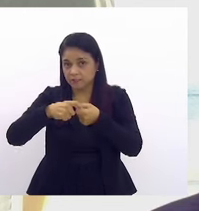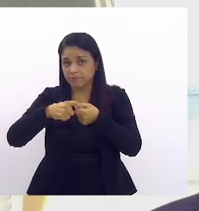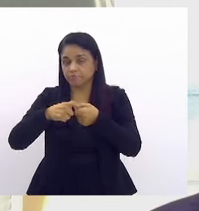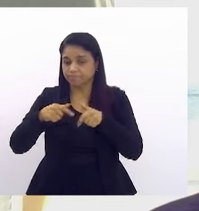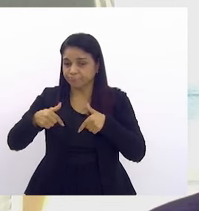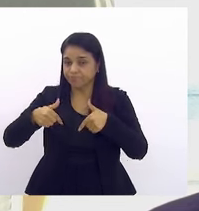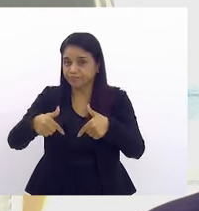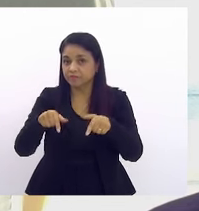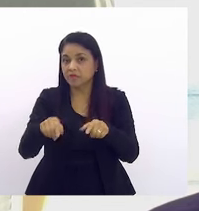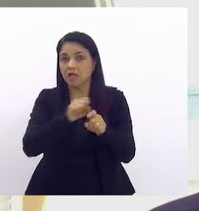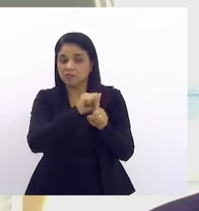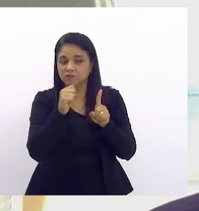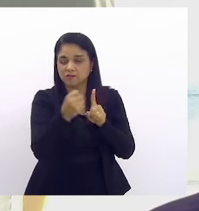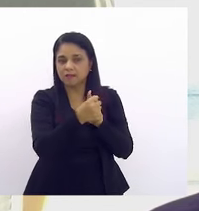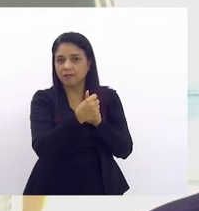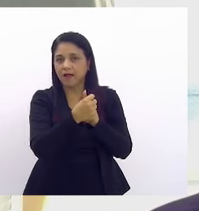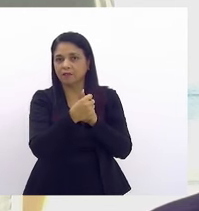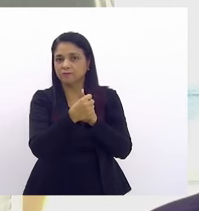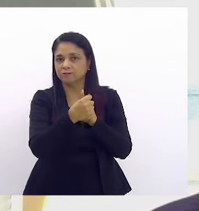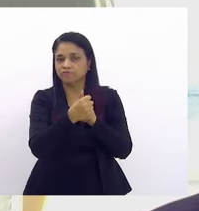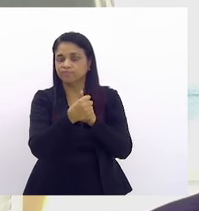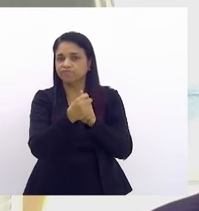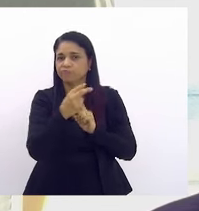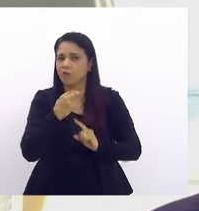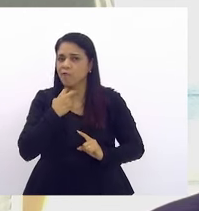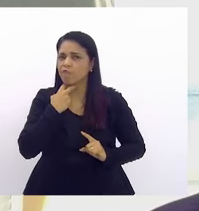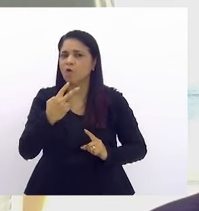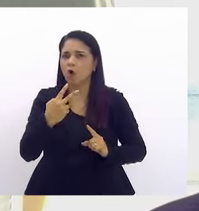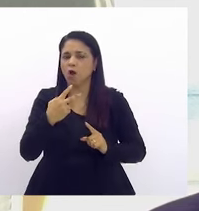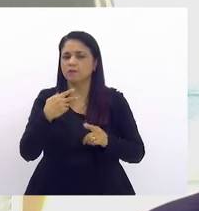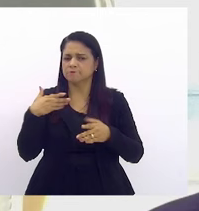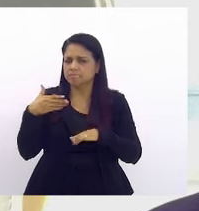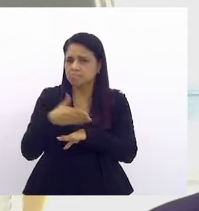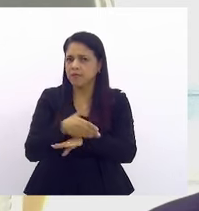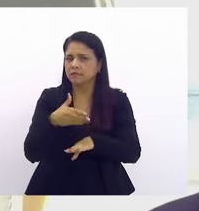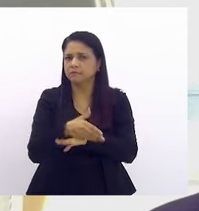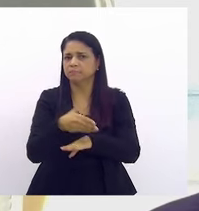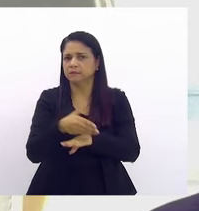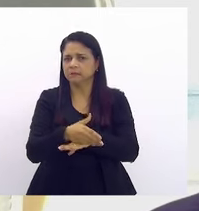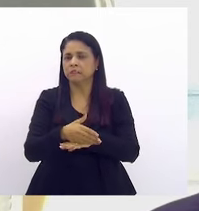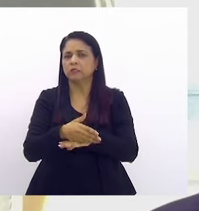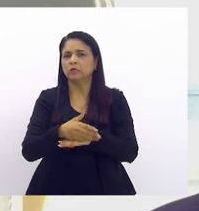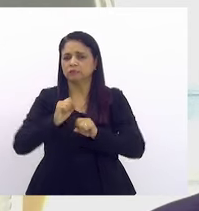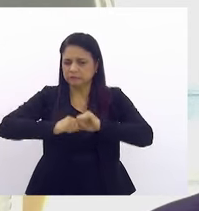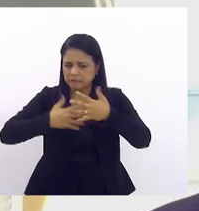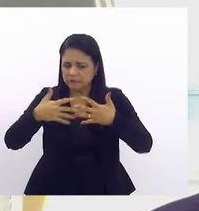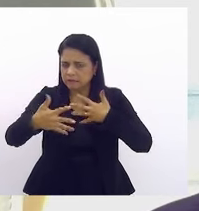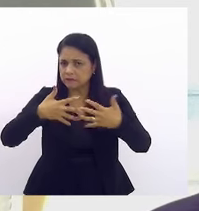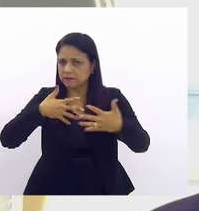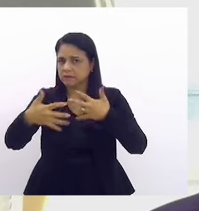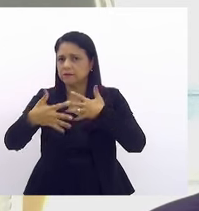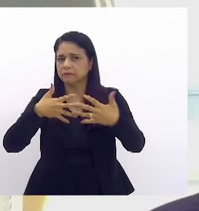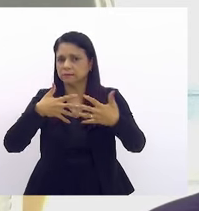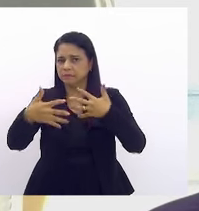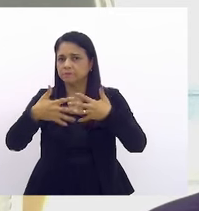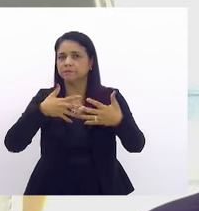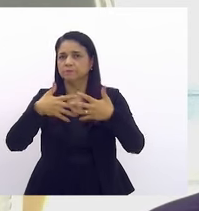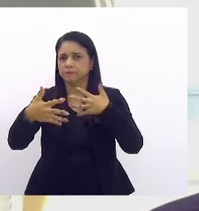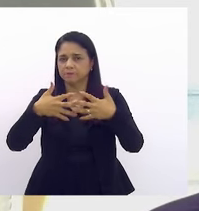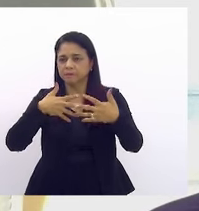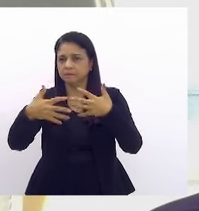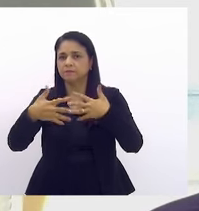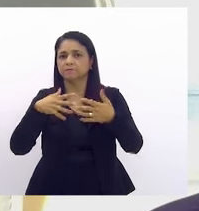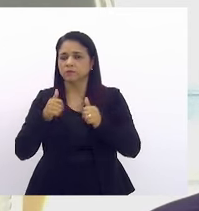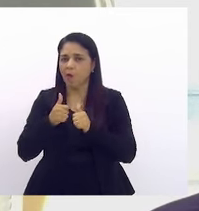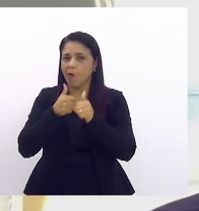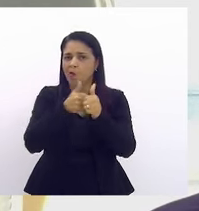sociedade civil tenha maior voz e tenha maior também facilidade e transparência de acompanhar